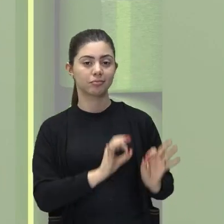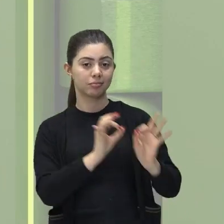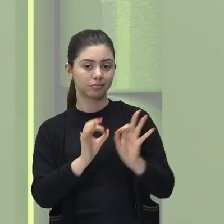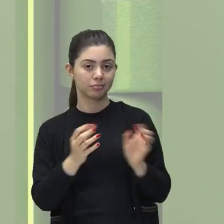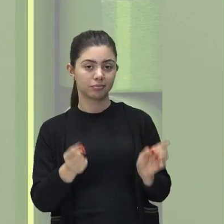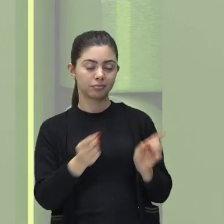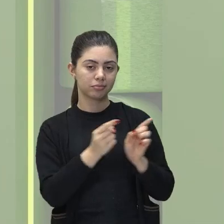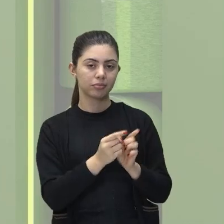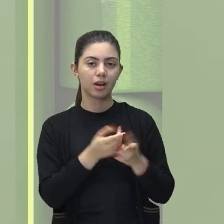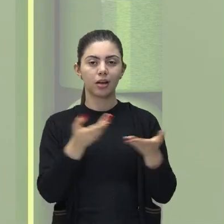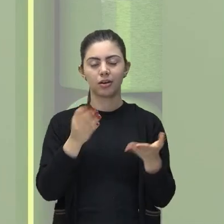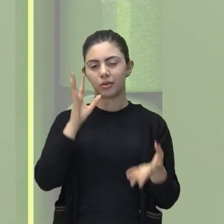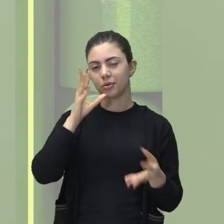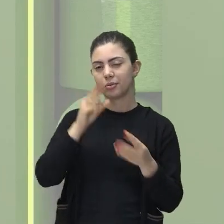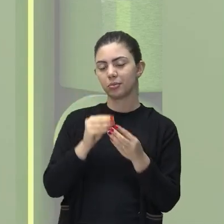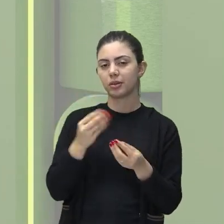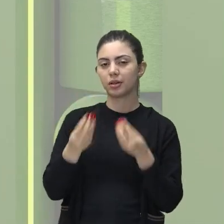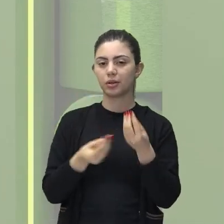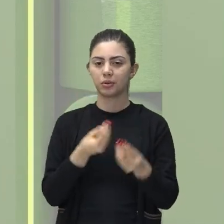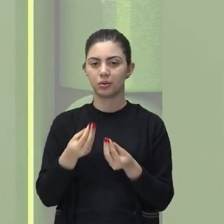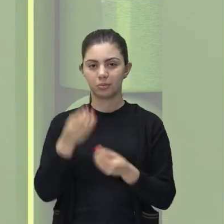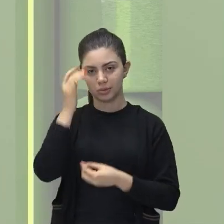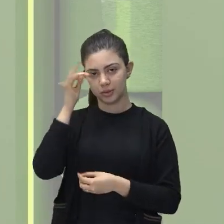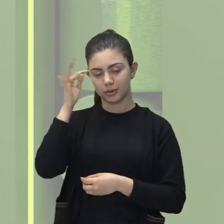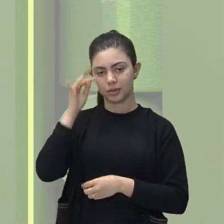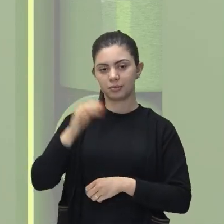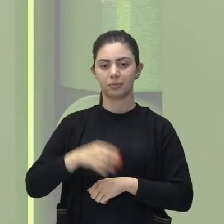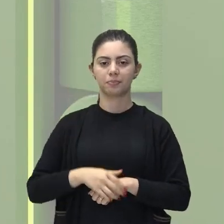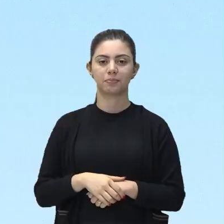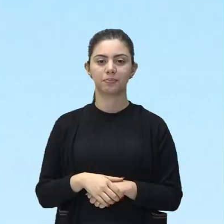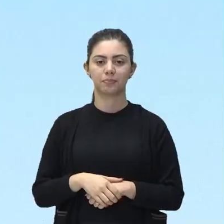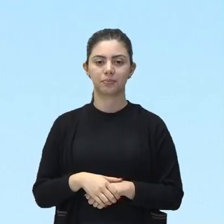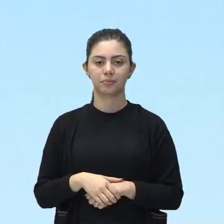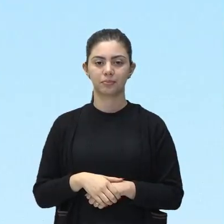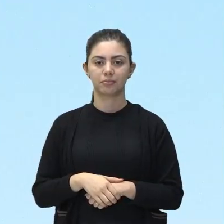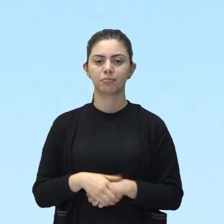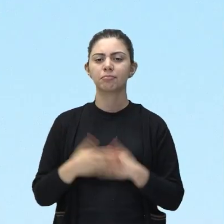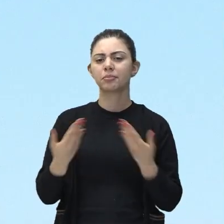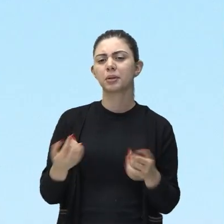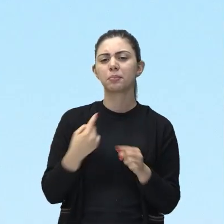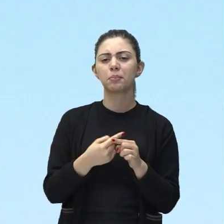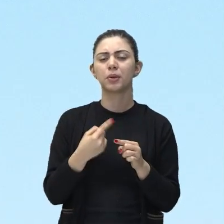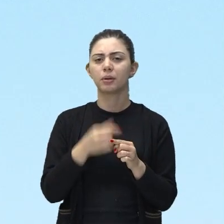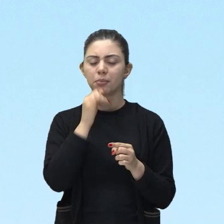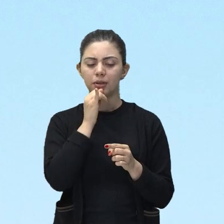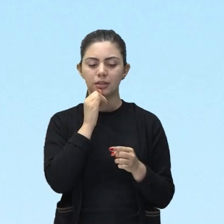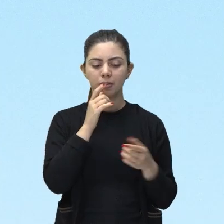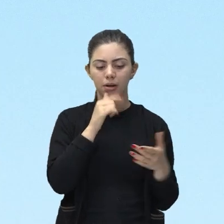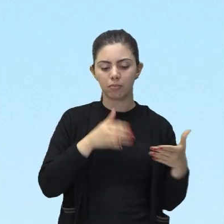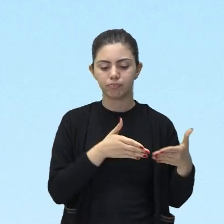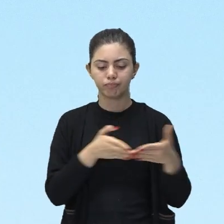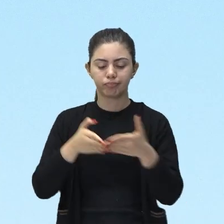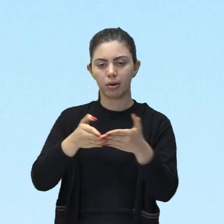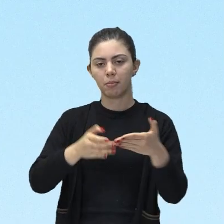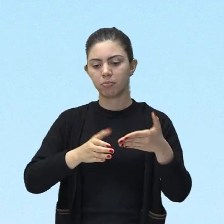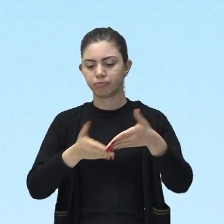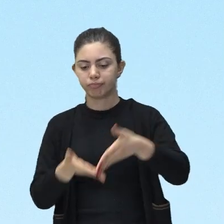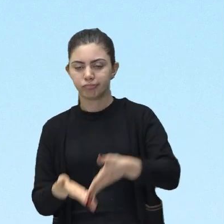e vai entender melhor o nosso teorema de Arquimedes. Vamos lá. Por que as embarcações não afundam na